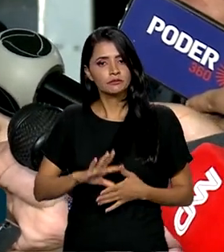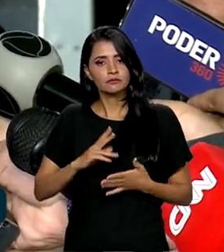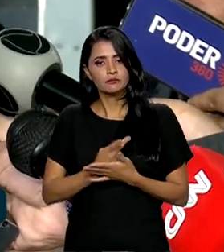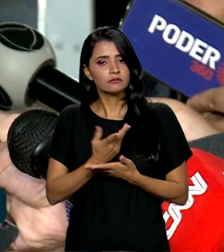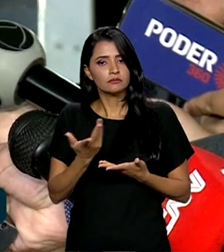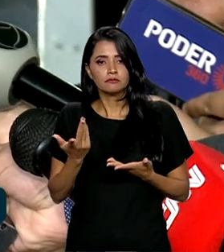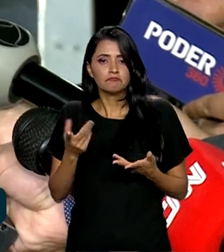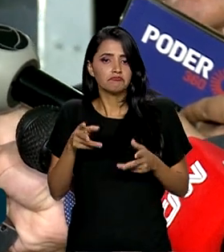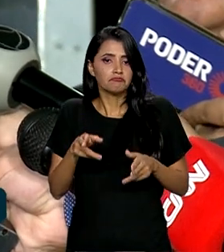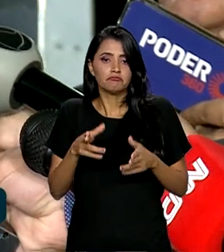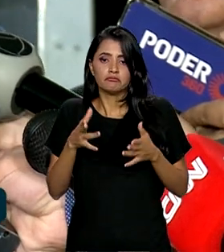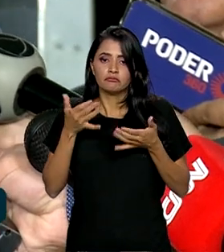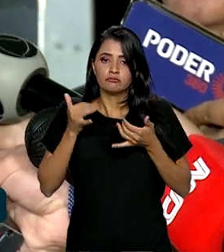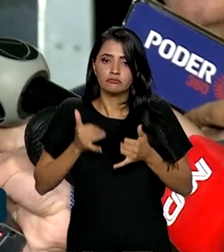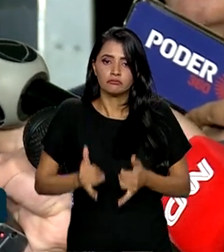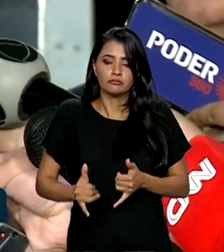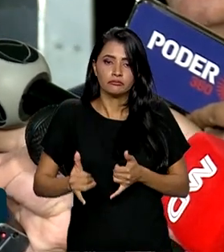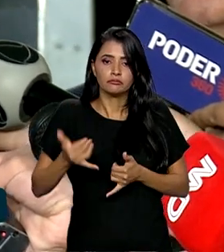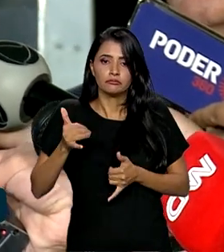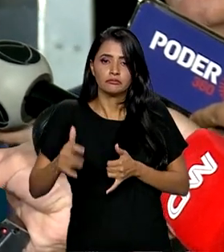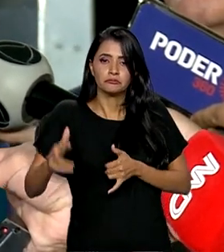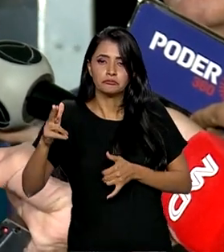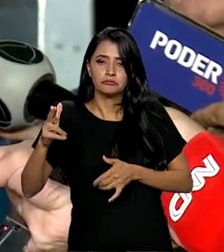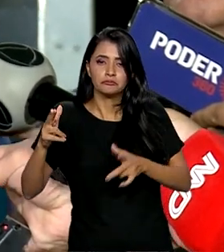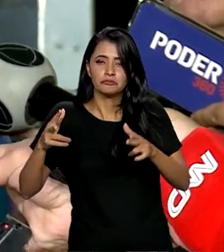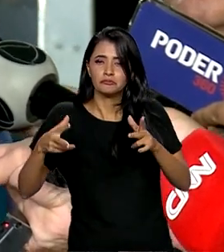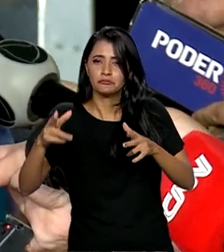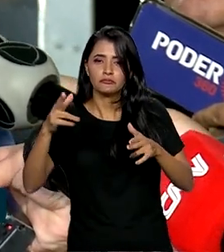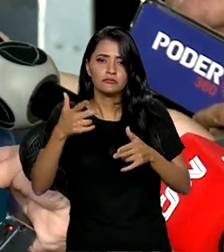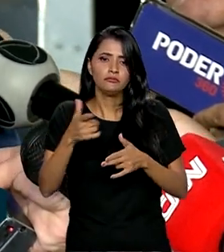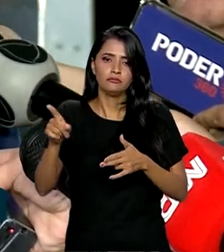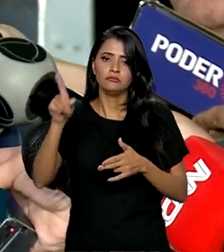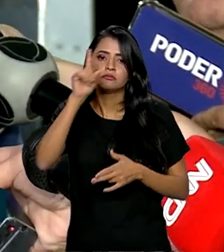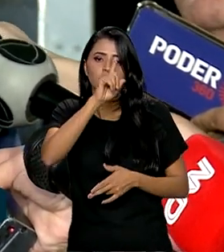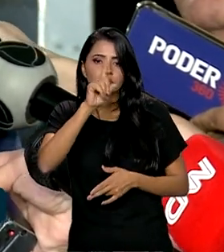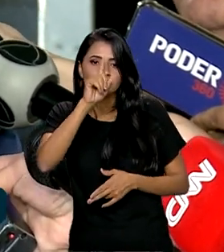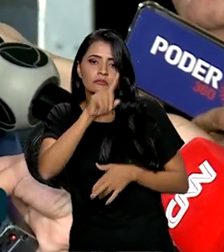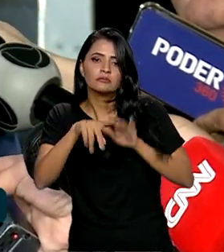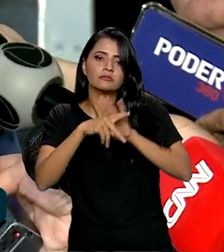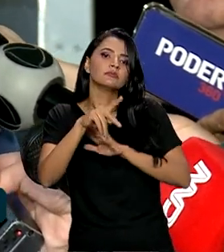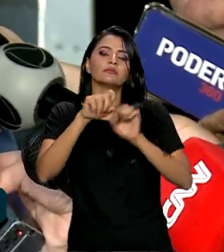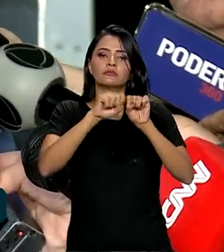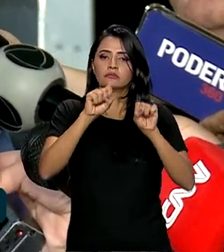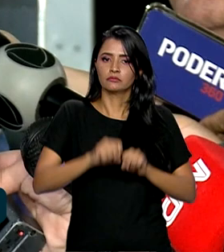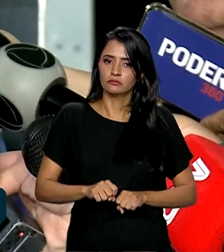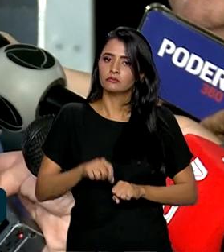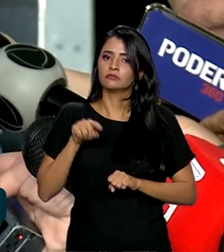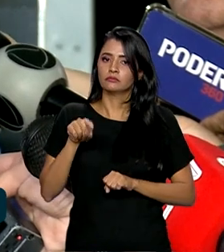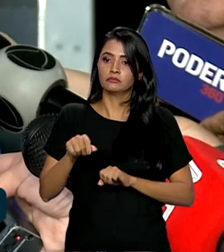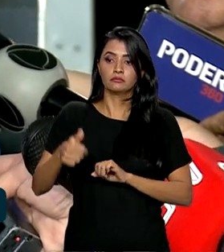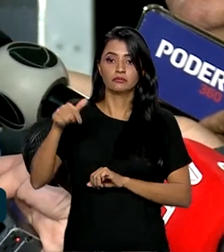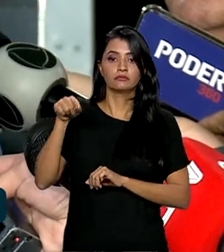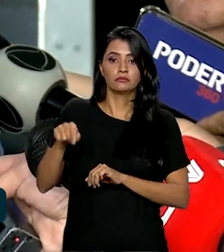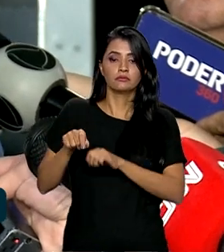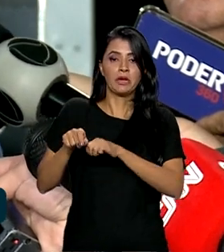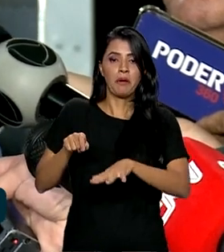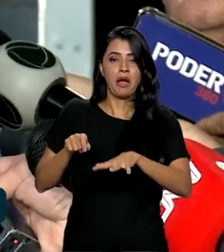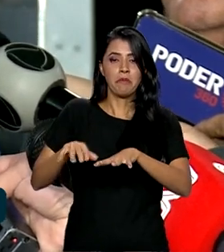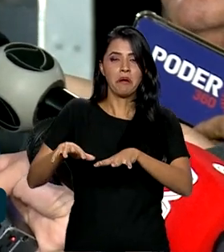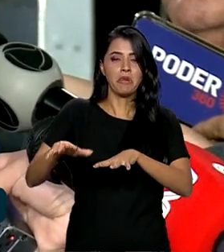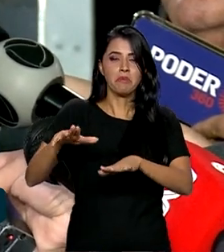ocasionou uma série de outras falhas dos sistemas a partir daí, que serão